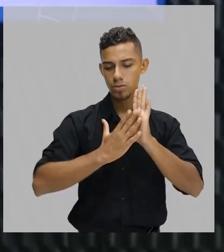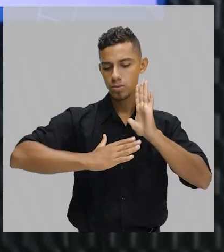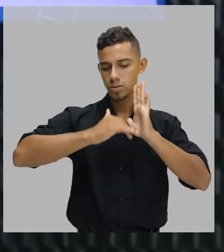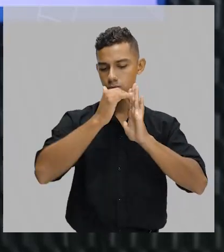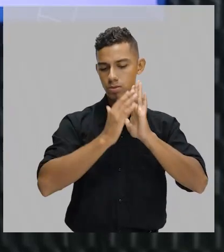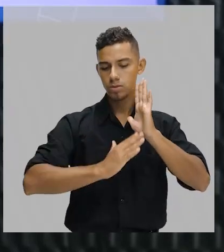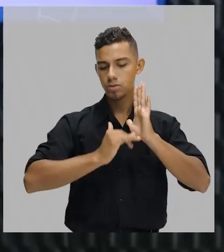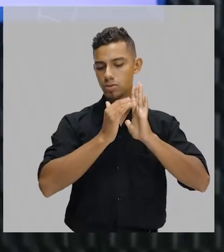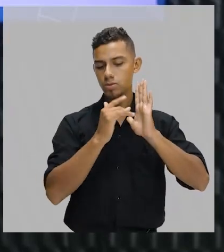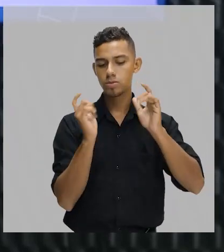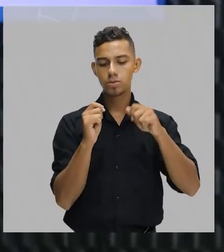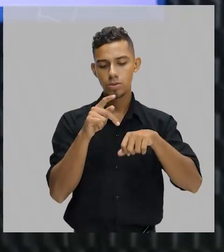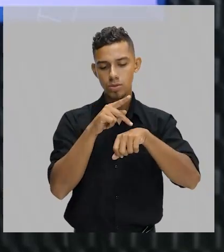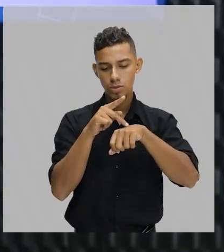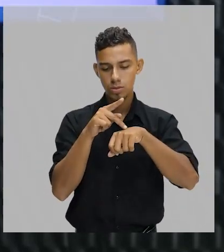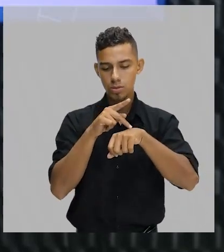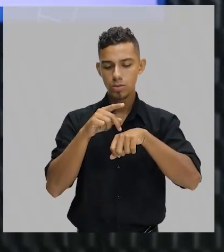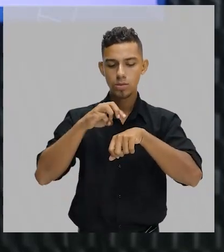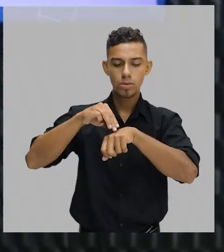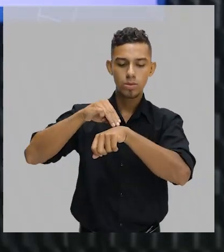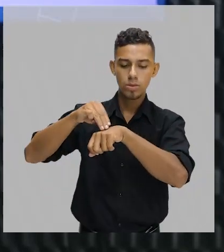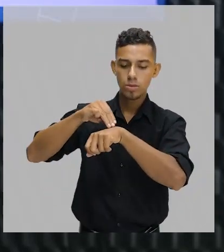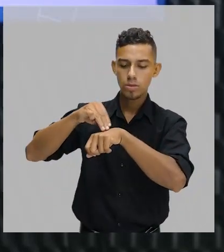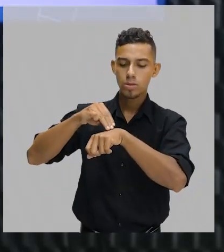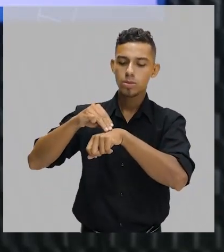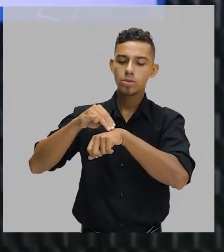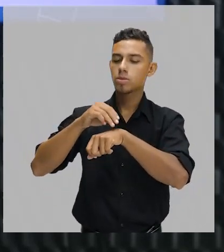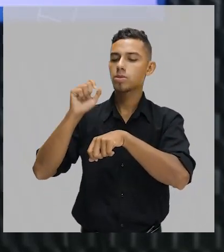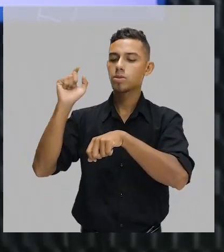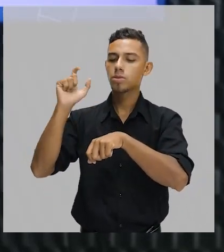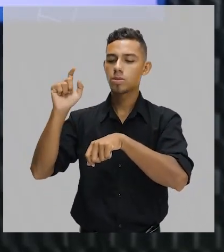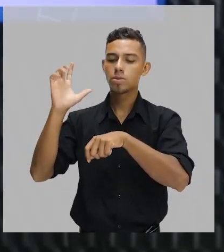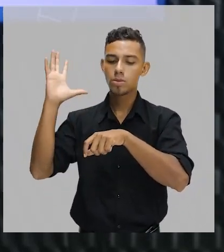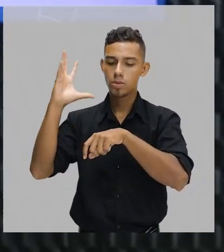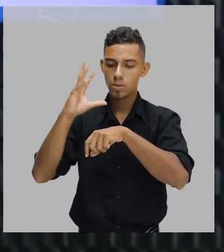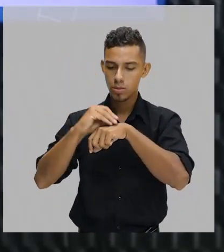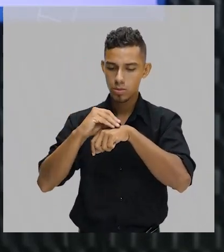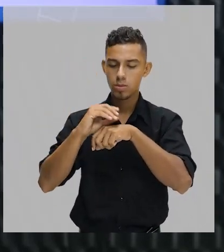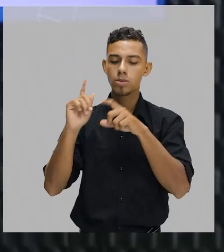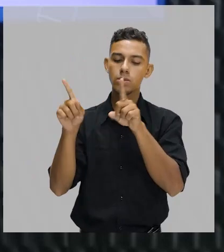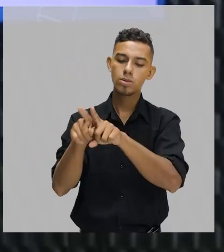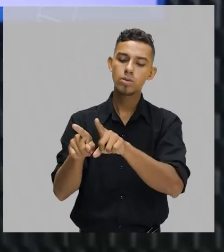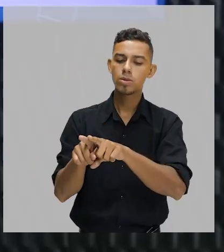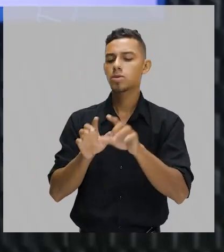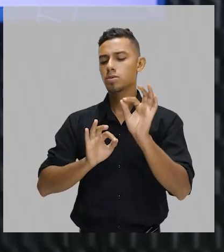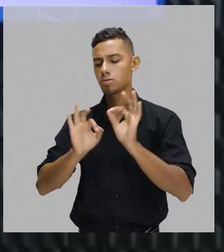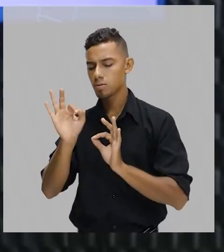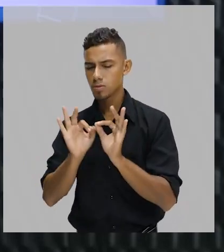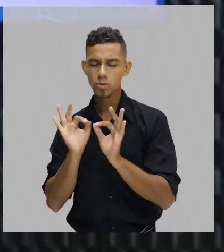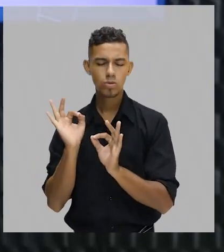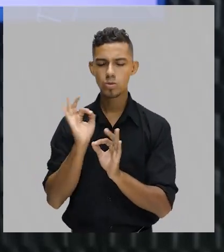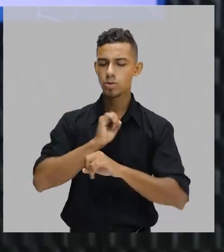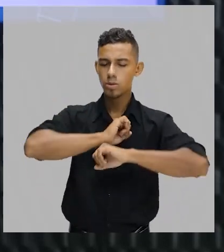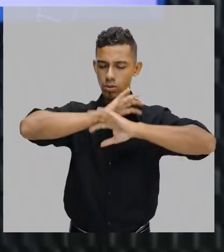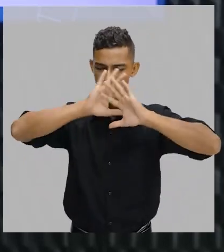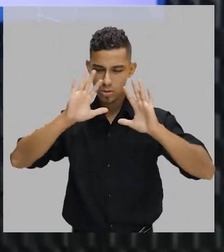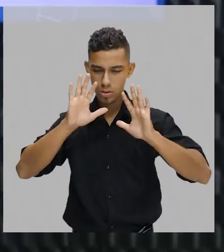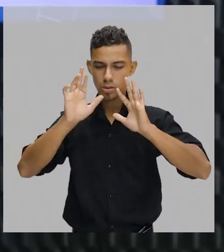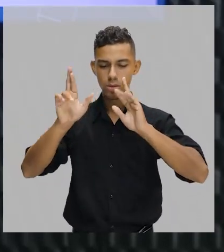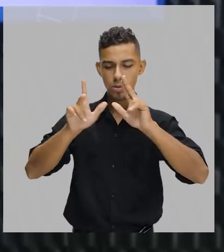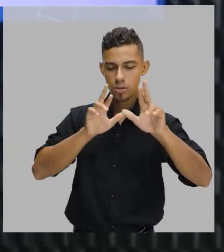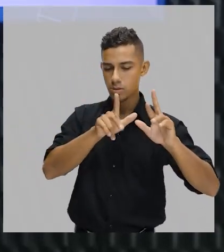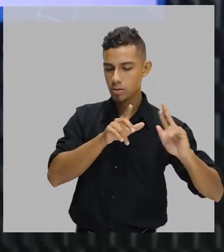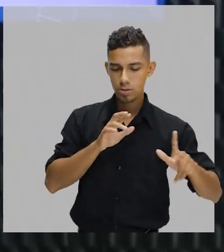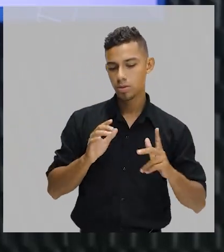branco numa superfície preta, marrom, azul escuro e assim por diante. O ideal é que eles tenham tonalidades de cores diferentes, porque aí você pode brincar com